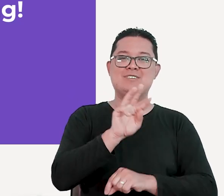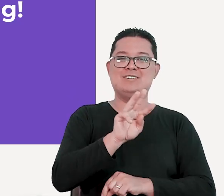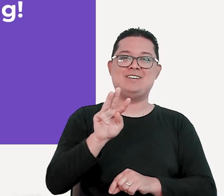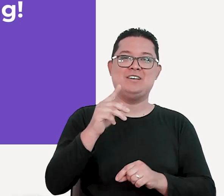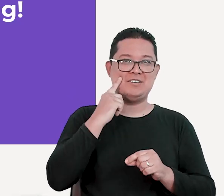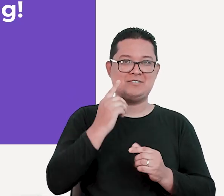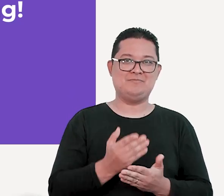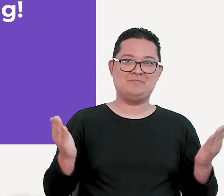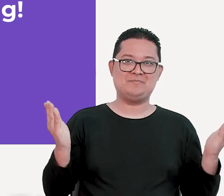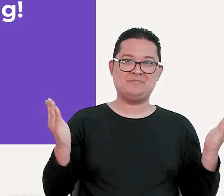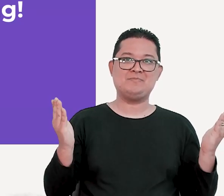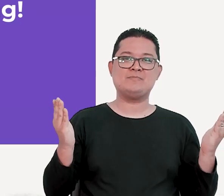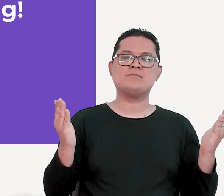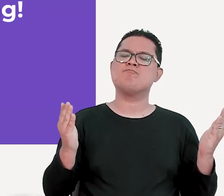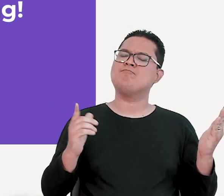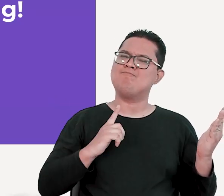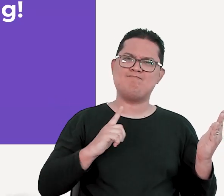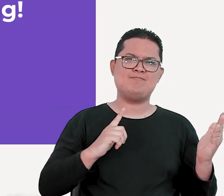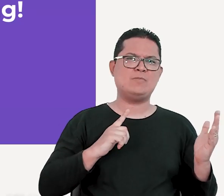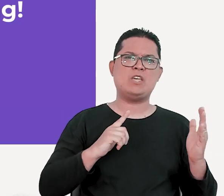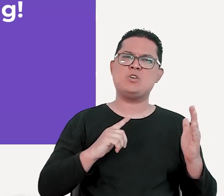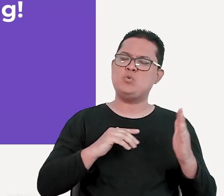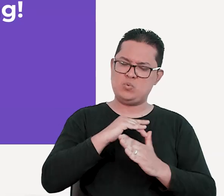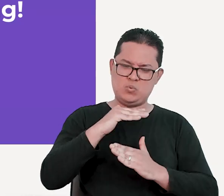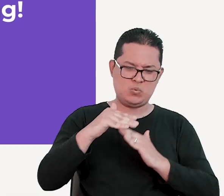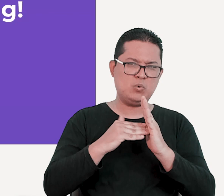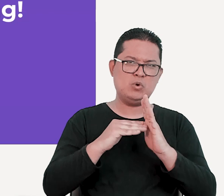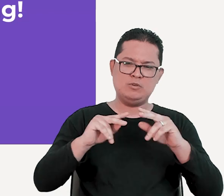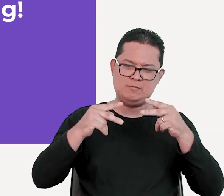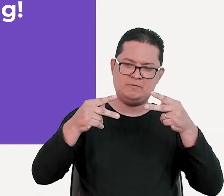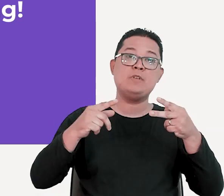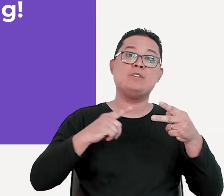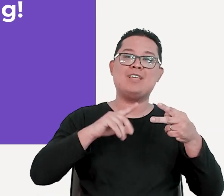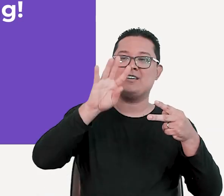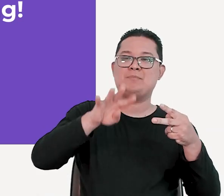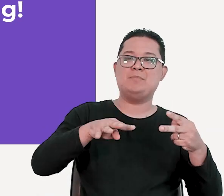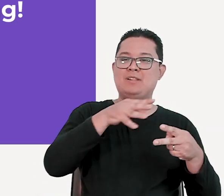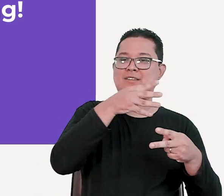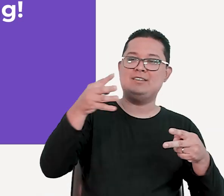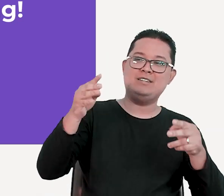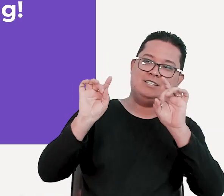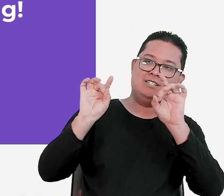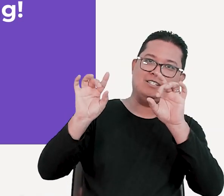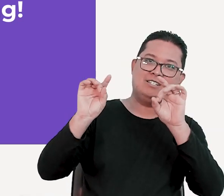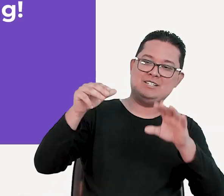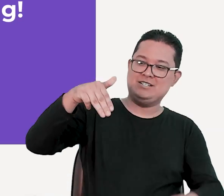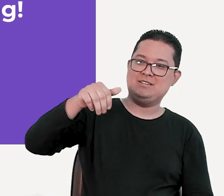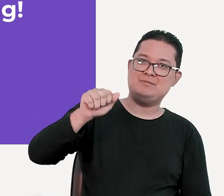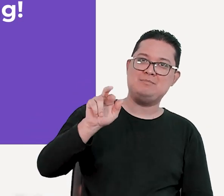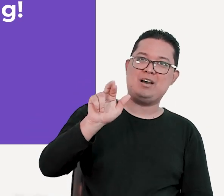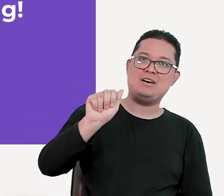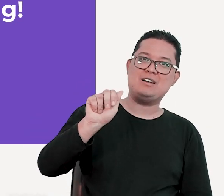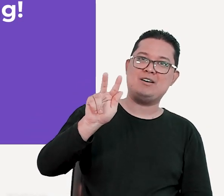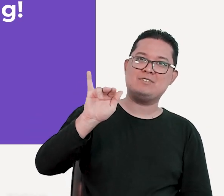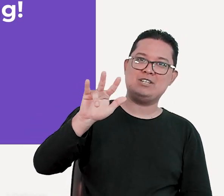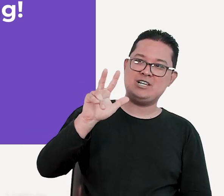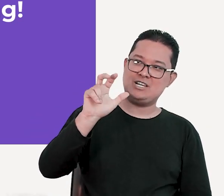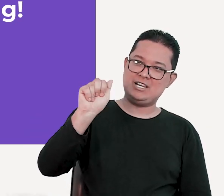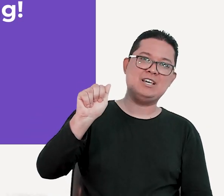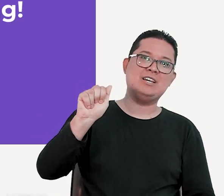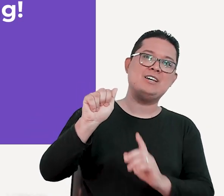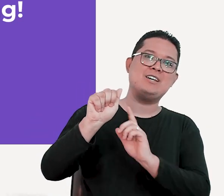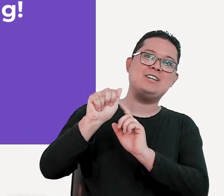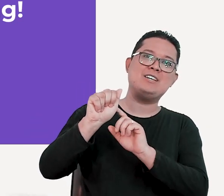clubedoUXWriting.com.br. Lá vocês vão encontrar todos os nossos links. Tem a nossa planilha das maravilhas, que é uma planilha no Excel mesmo, que a